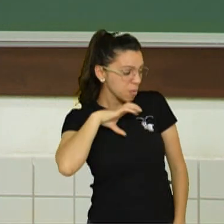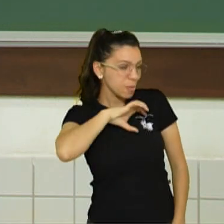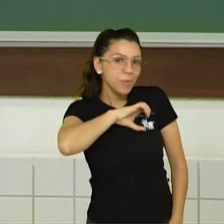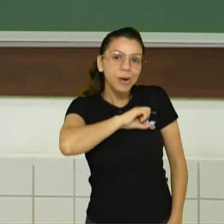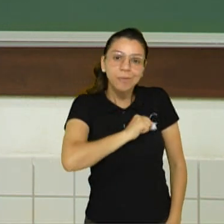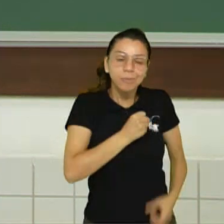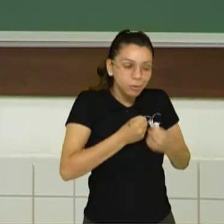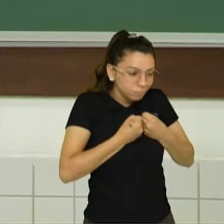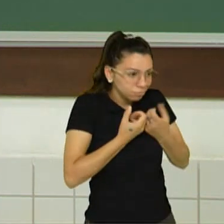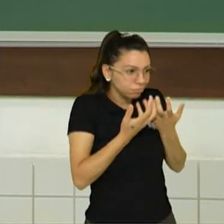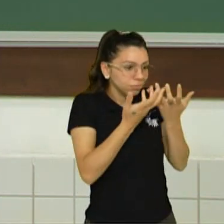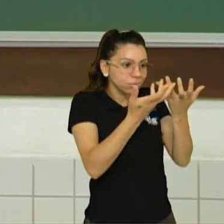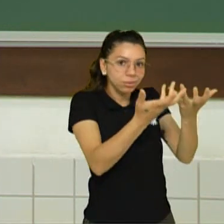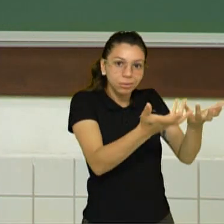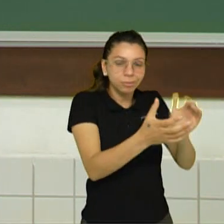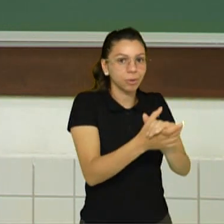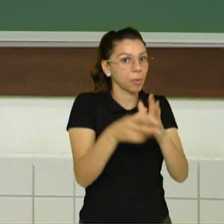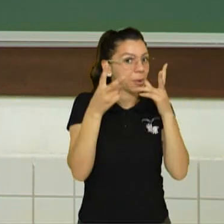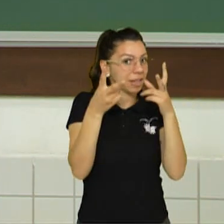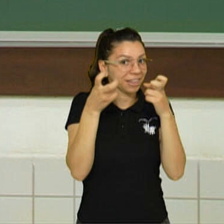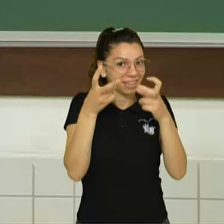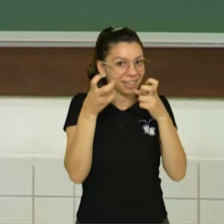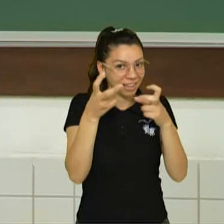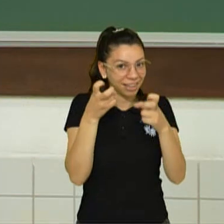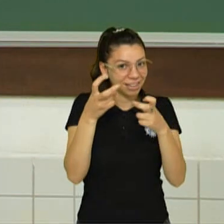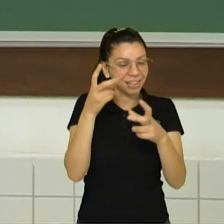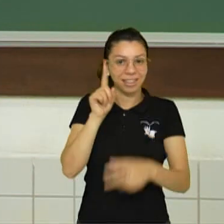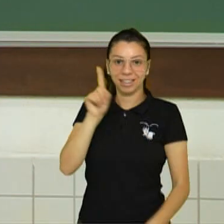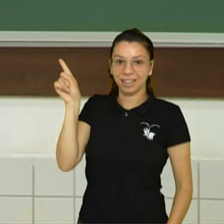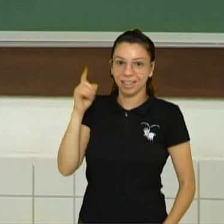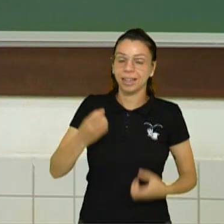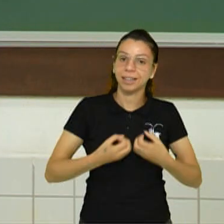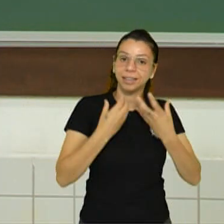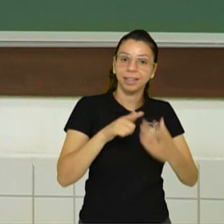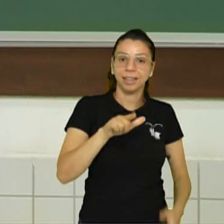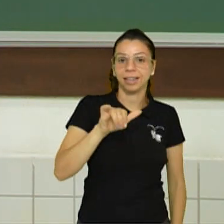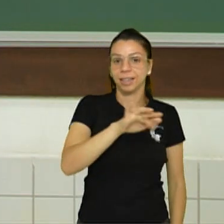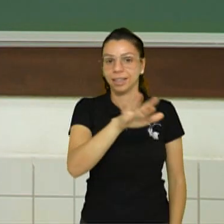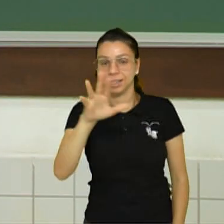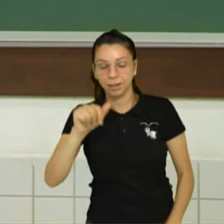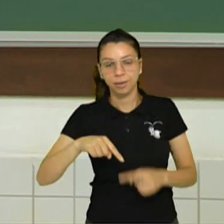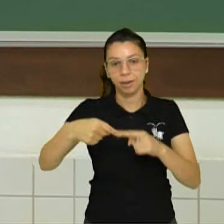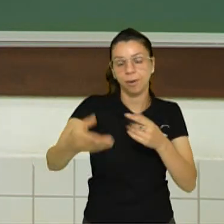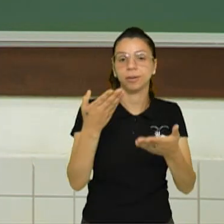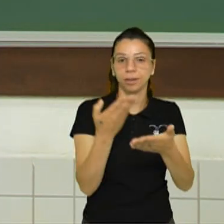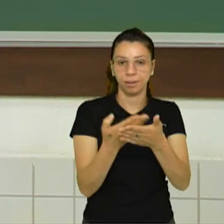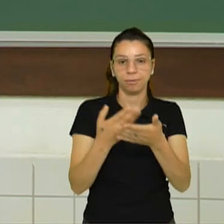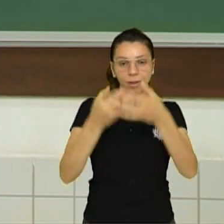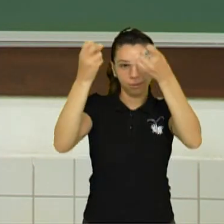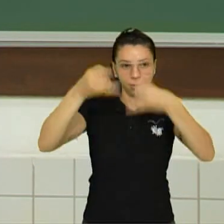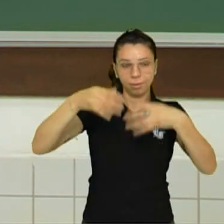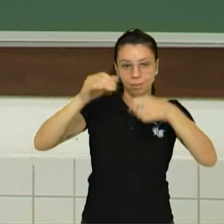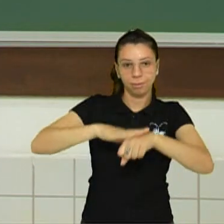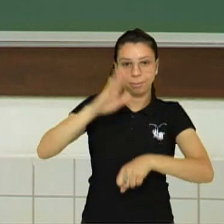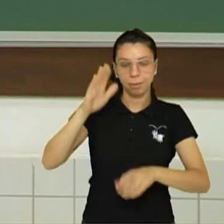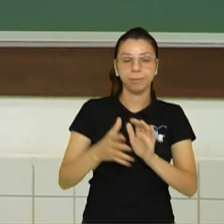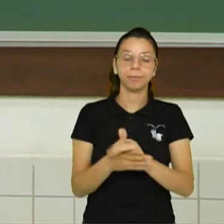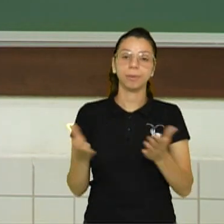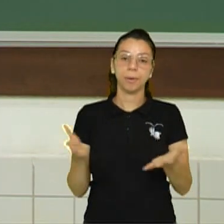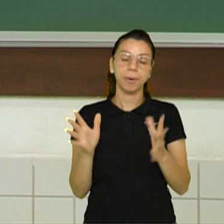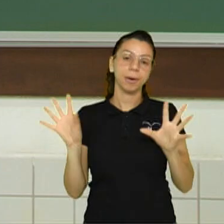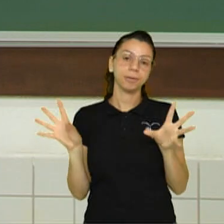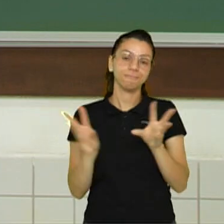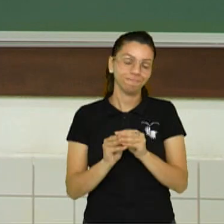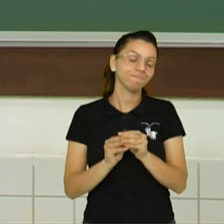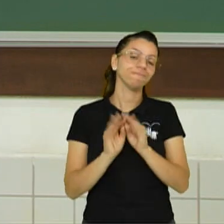sendo ressaltado. Então, preste atenção nessa tendência lírica, que a gente vai falar mais sobre ela na aula que vem. E agora, já finalizando a